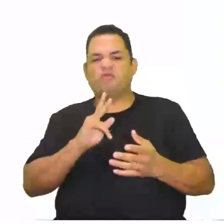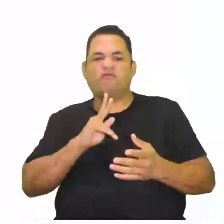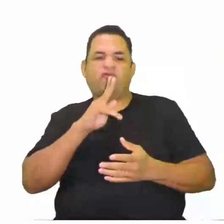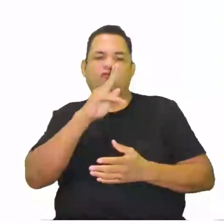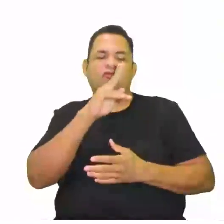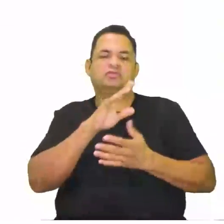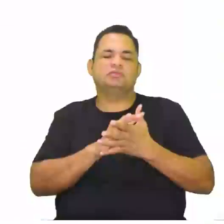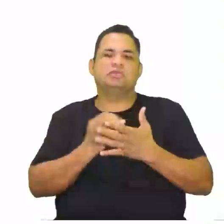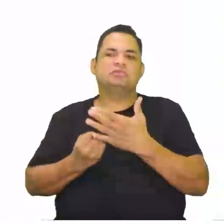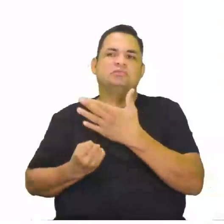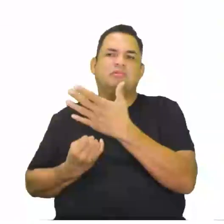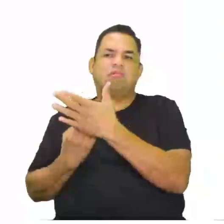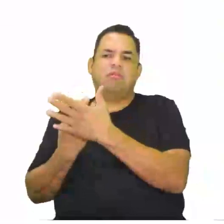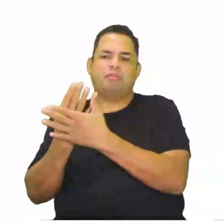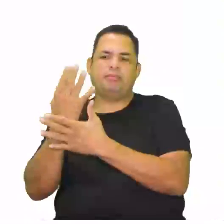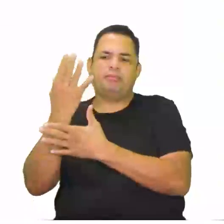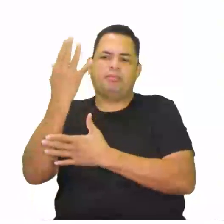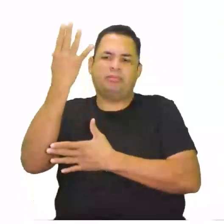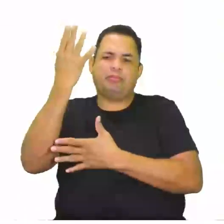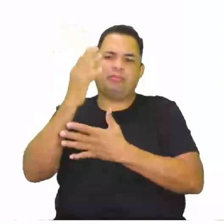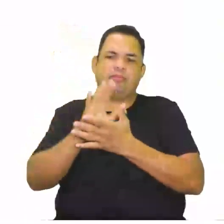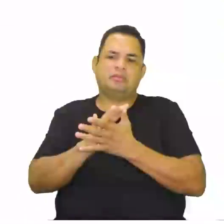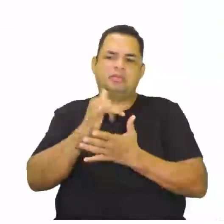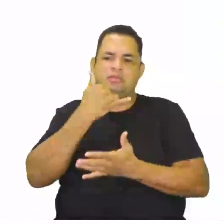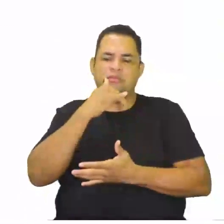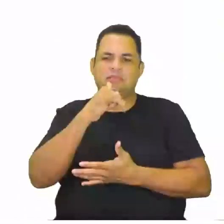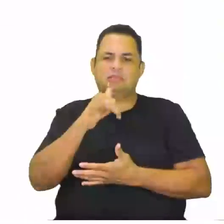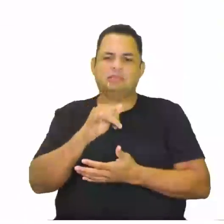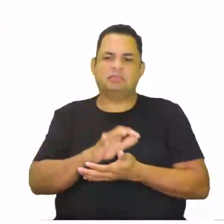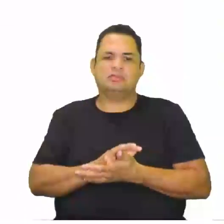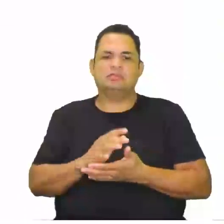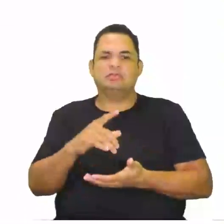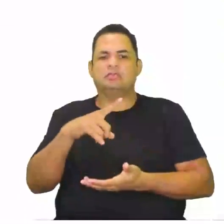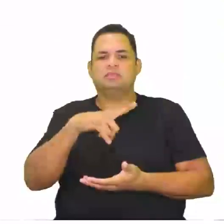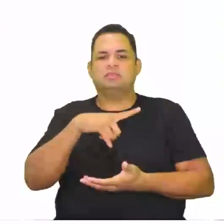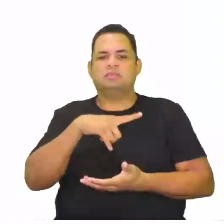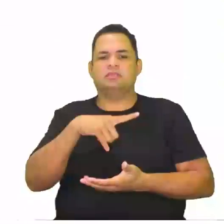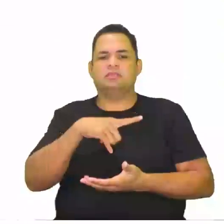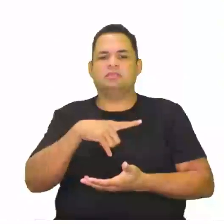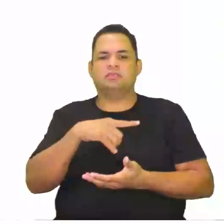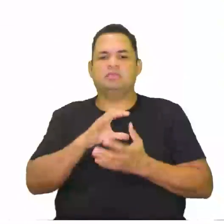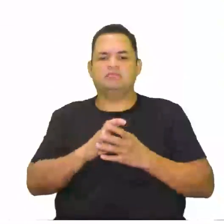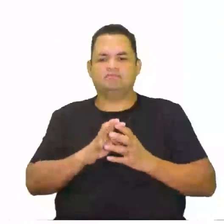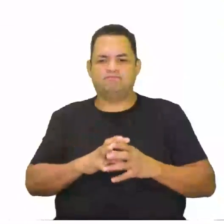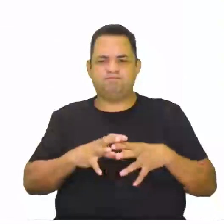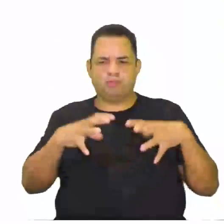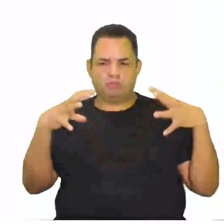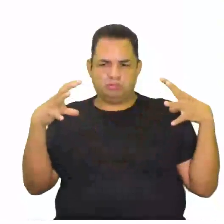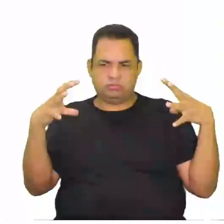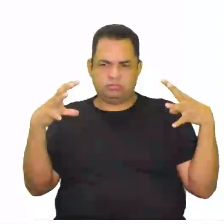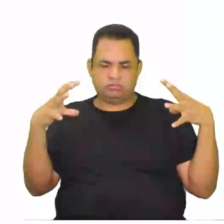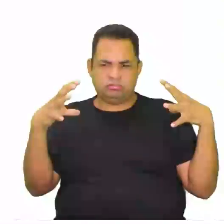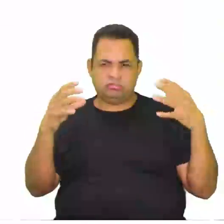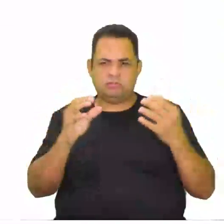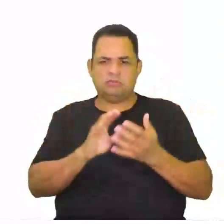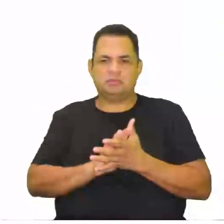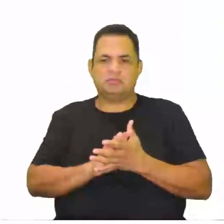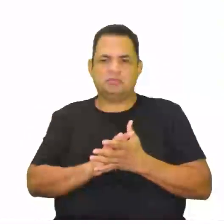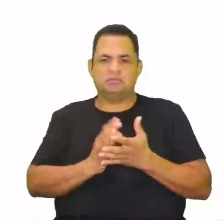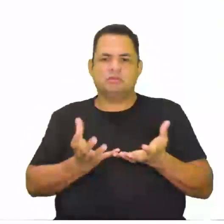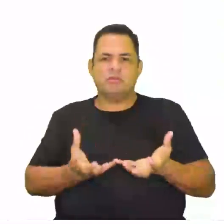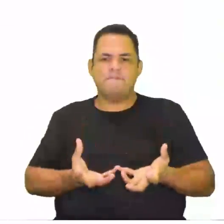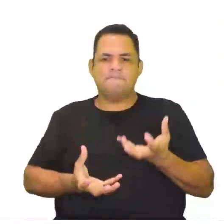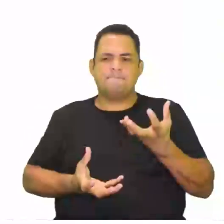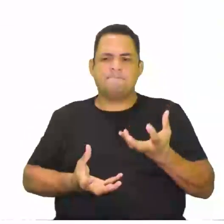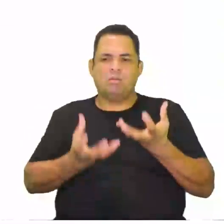uma liberação de uma grande quantidade de energia. E aí a gente tem a formação das explosões, que são uma